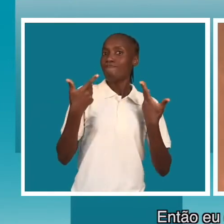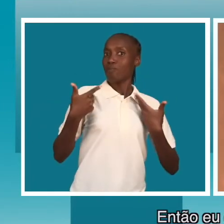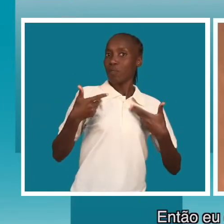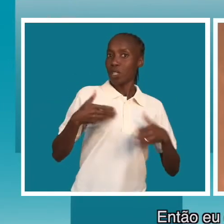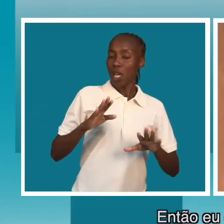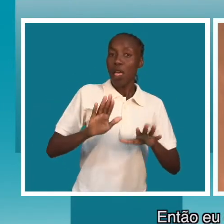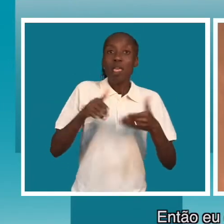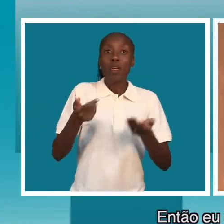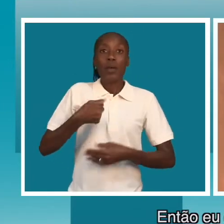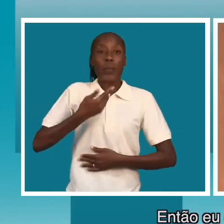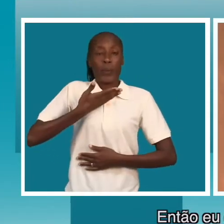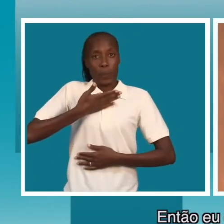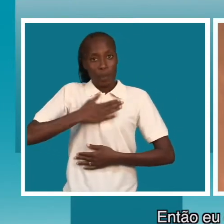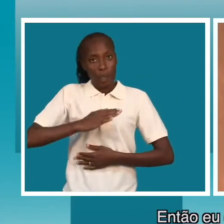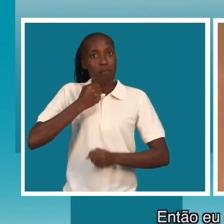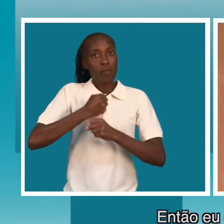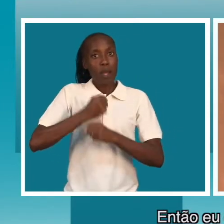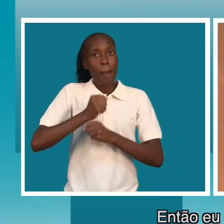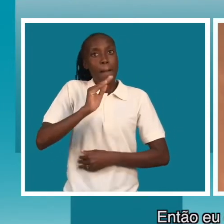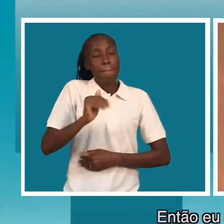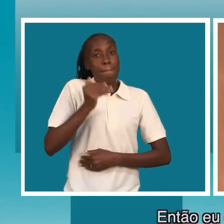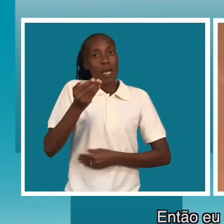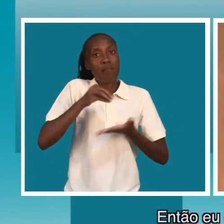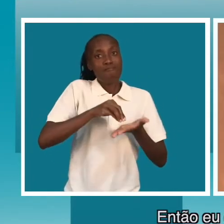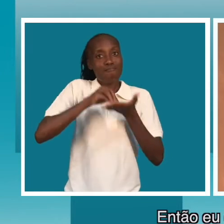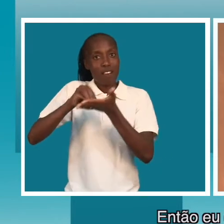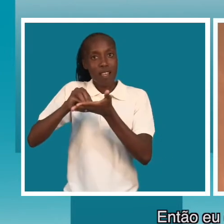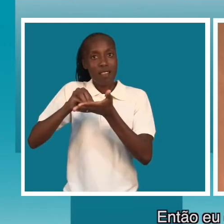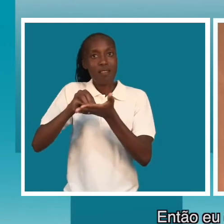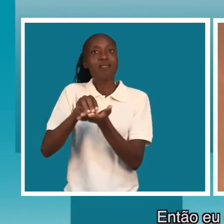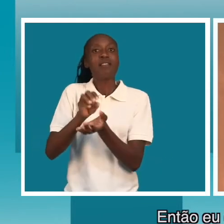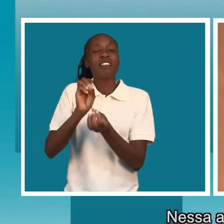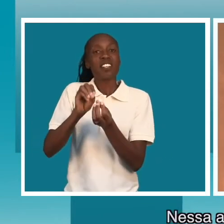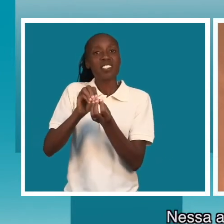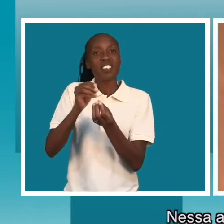Então eu quero trabalhar para dar esmola, não para pedir esmola.